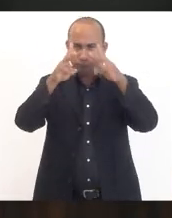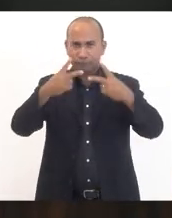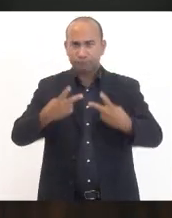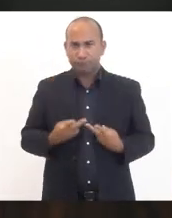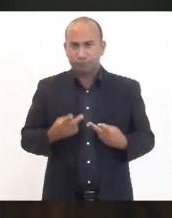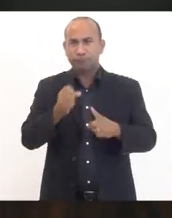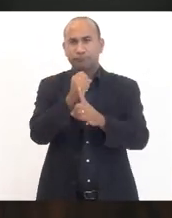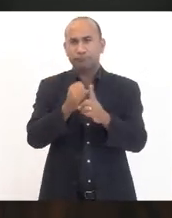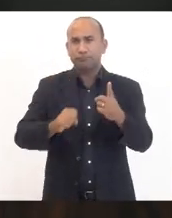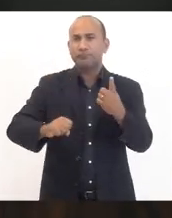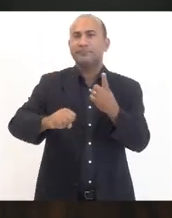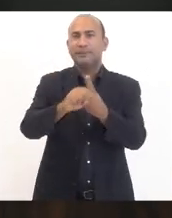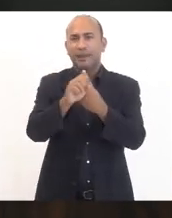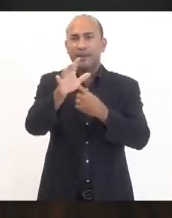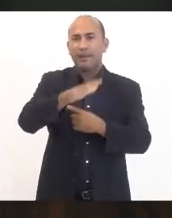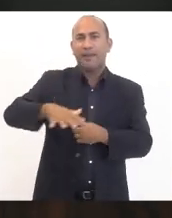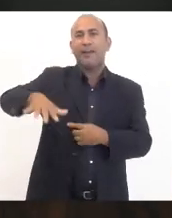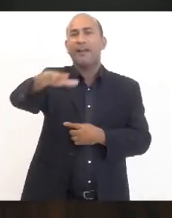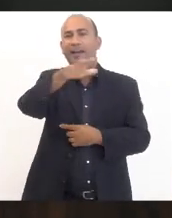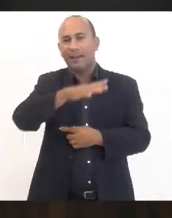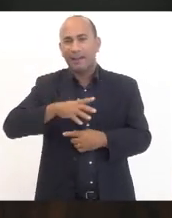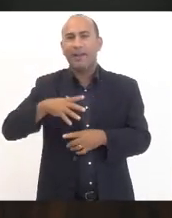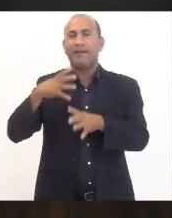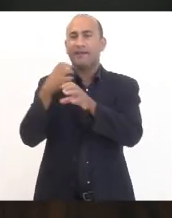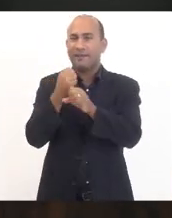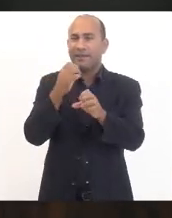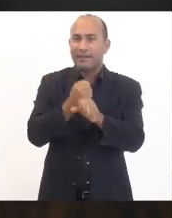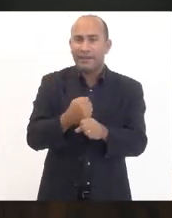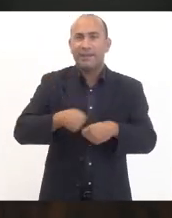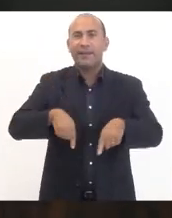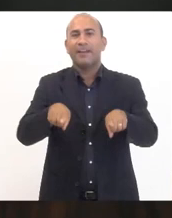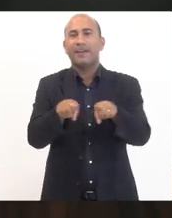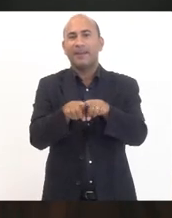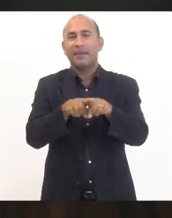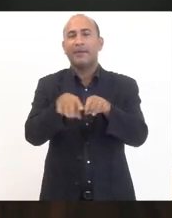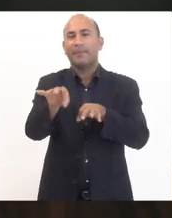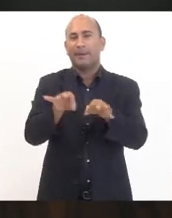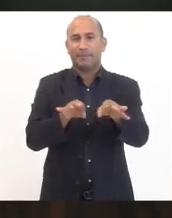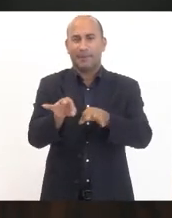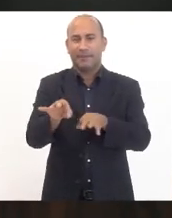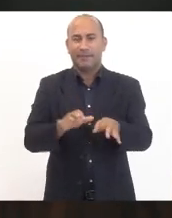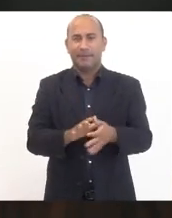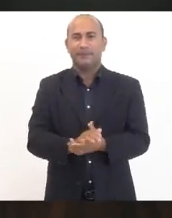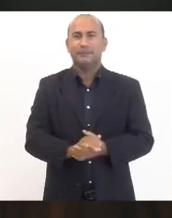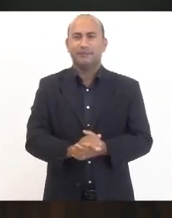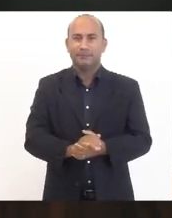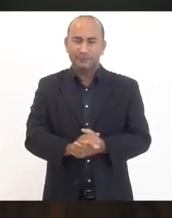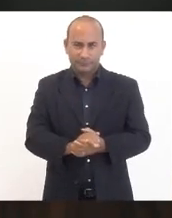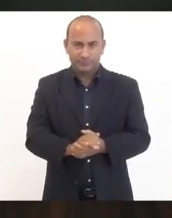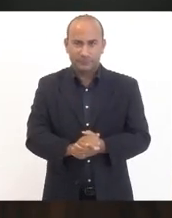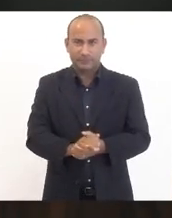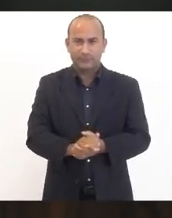Assuntos Municipais, Desenvolvimento Regional e de Orçamento, Finanças, Fiscalização Financeira e Controle.